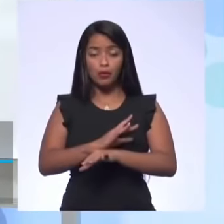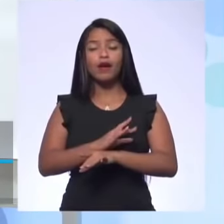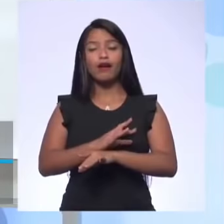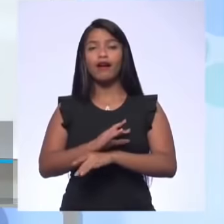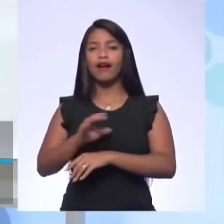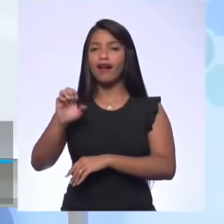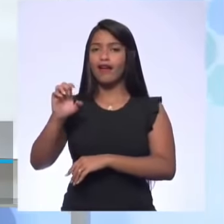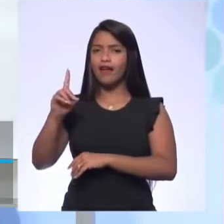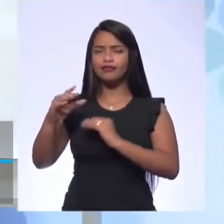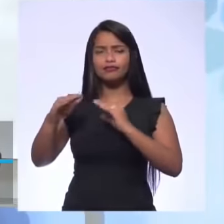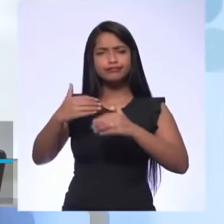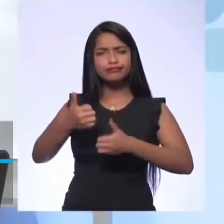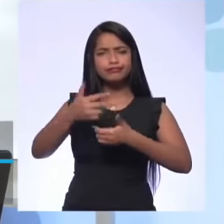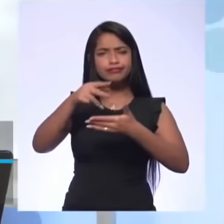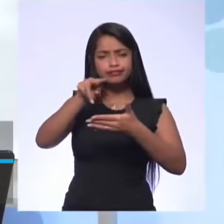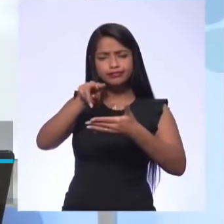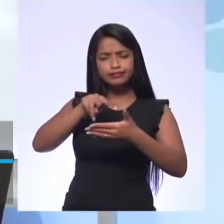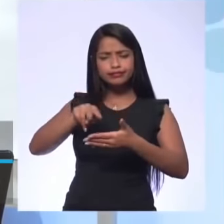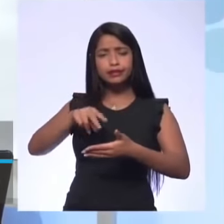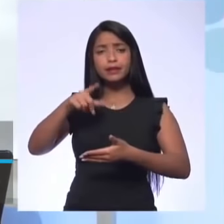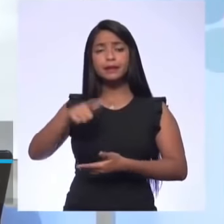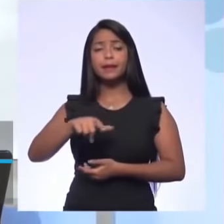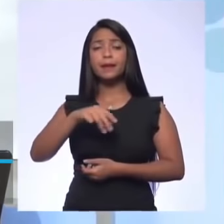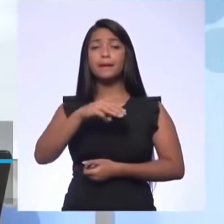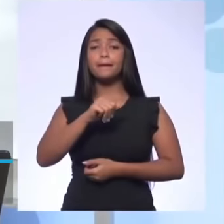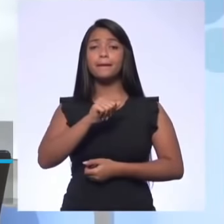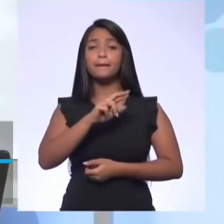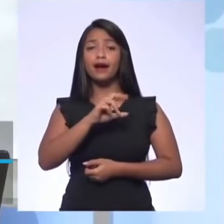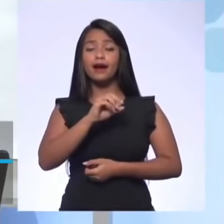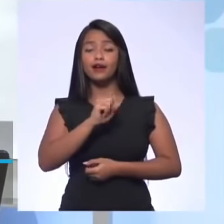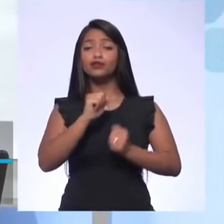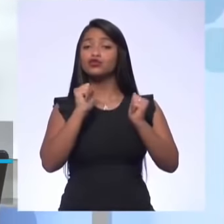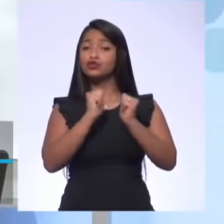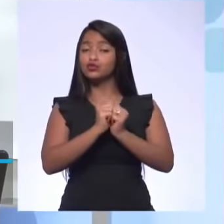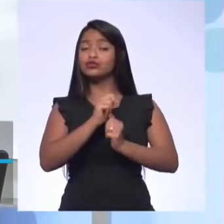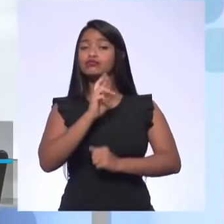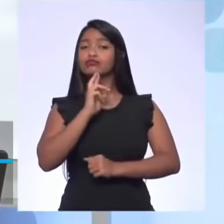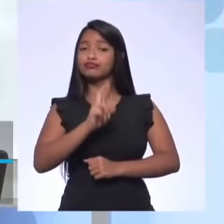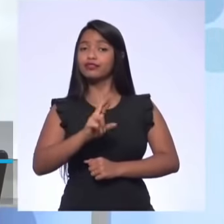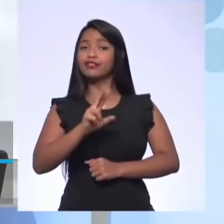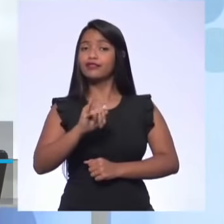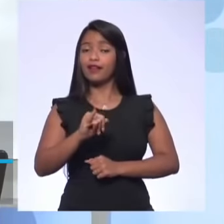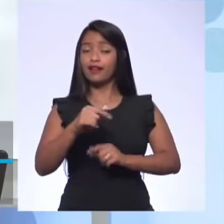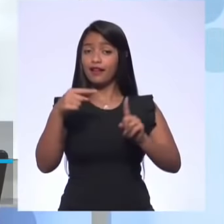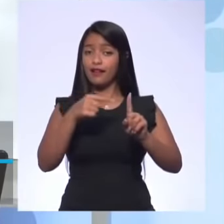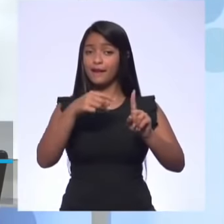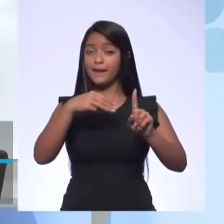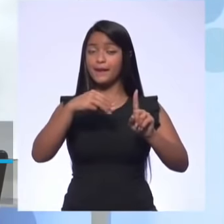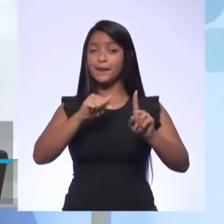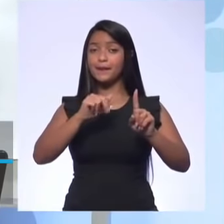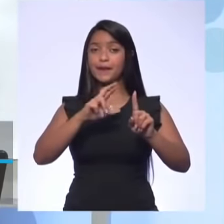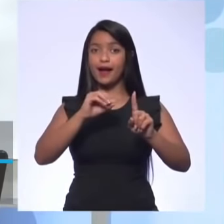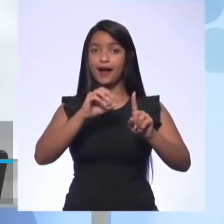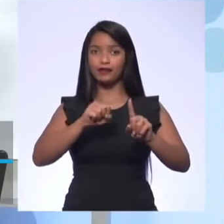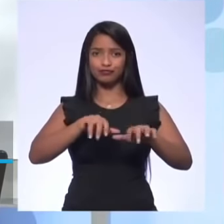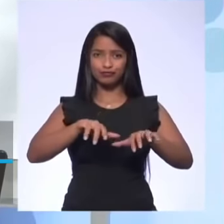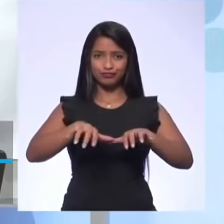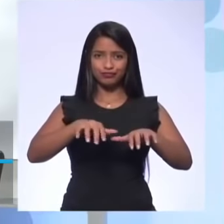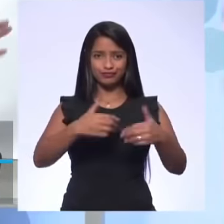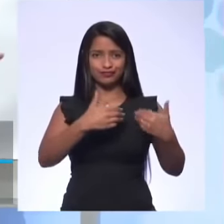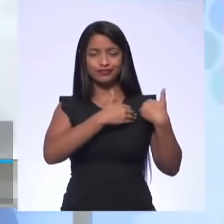e o Marcos vai responder. O Marcos, ele não jogou, ele não sabe qual é a resposta. Ele também tem por obrigação, né, saber qual